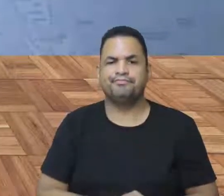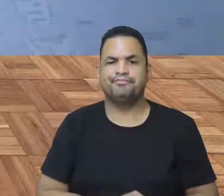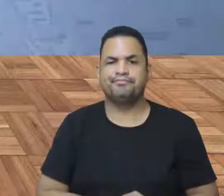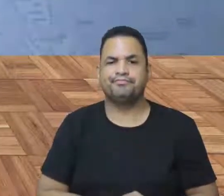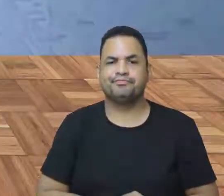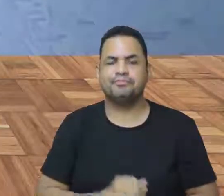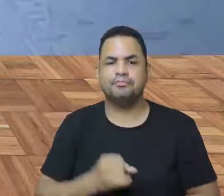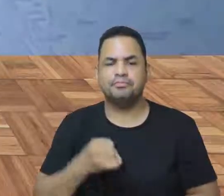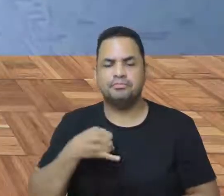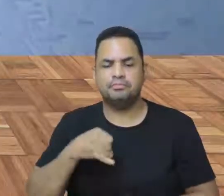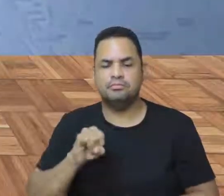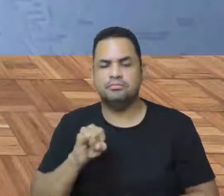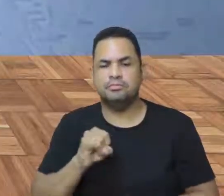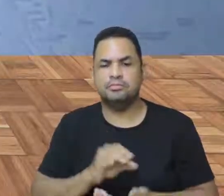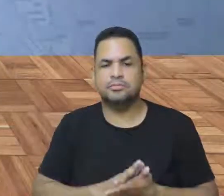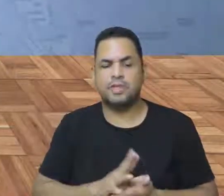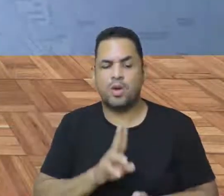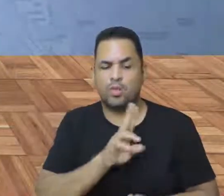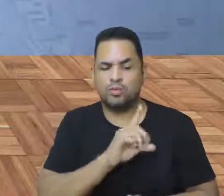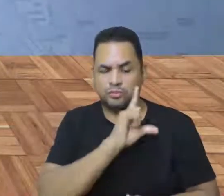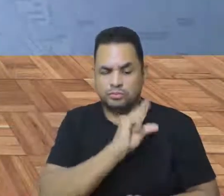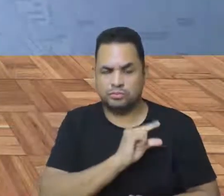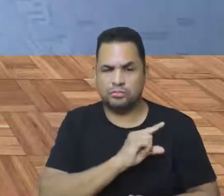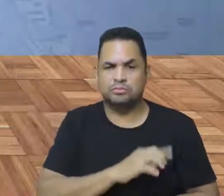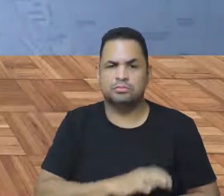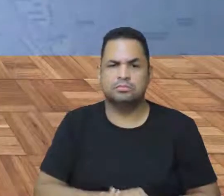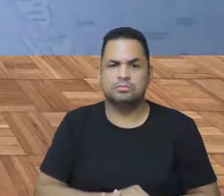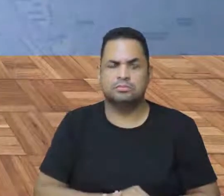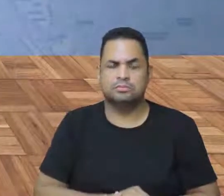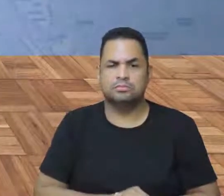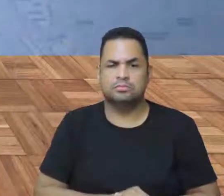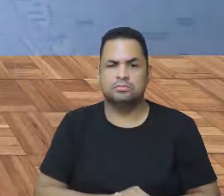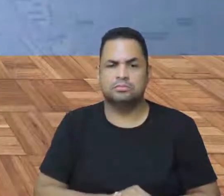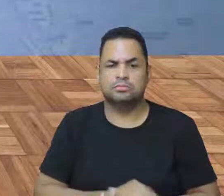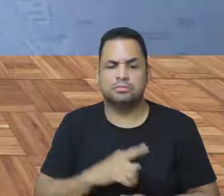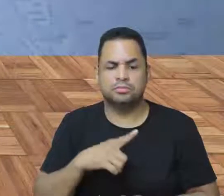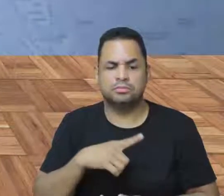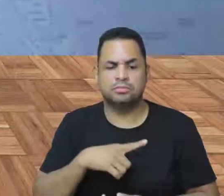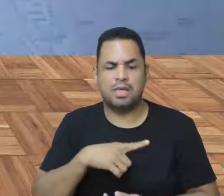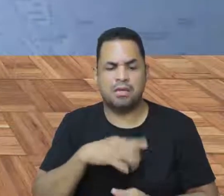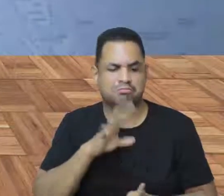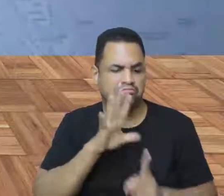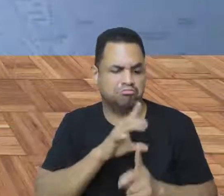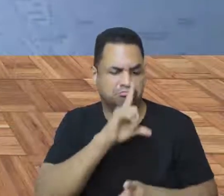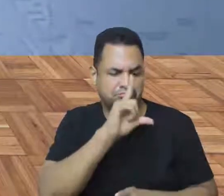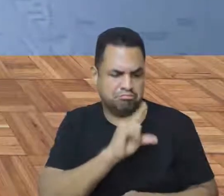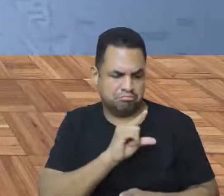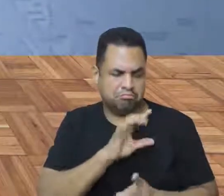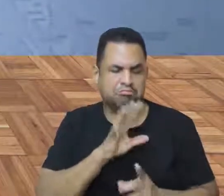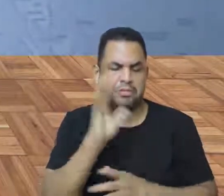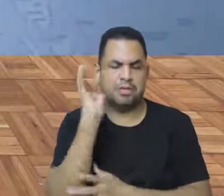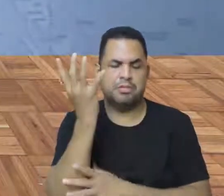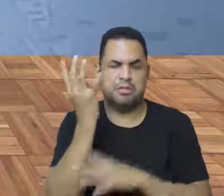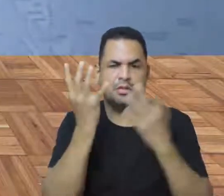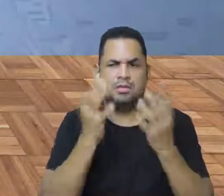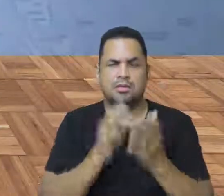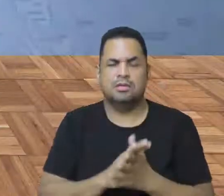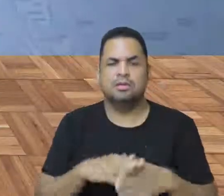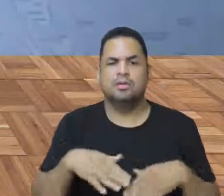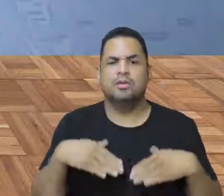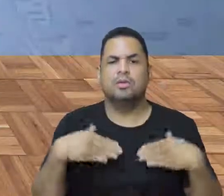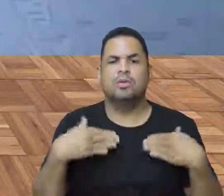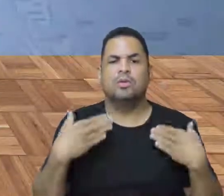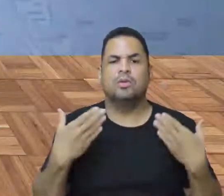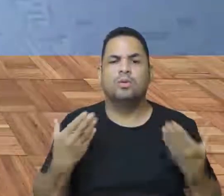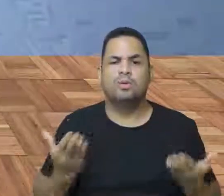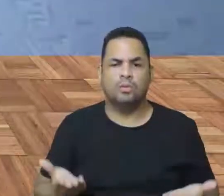Se eu sou menos consumidor, portanto, eu provoco menor impacto ambiental. E qual